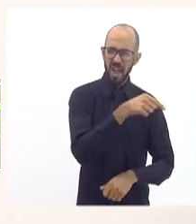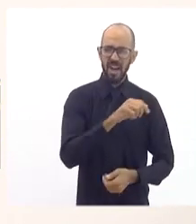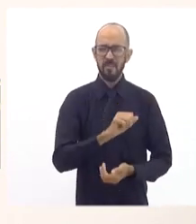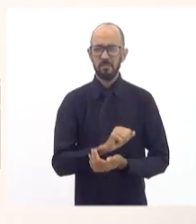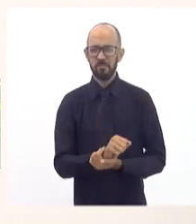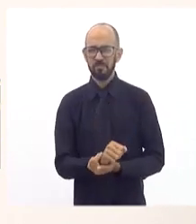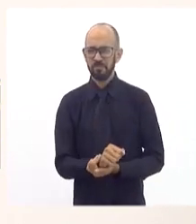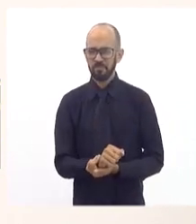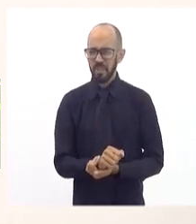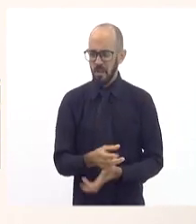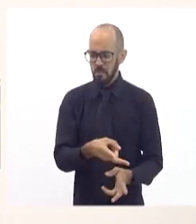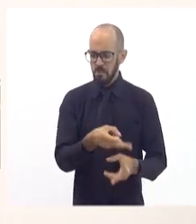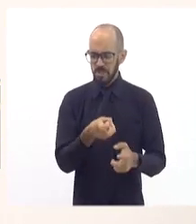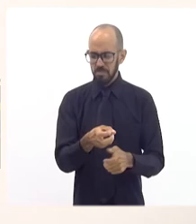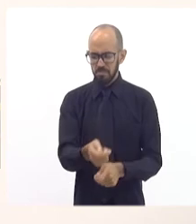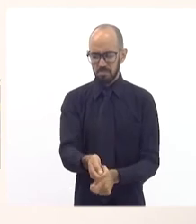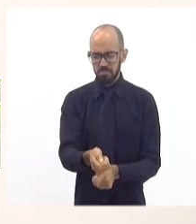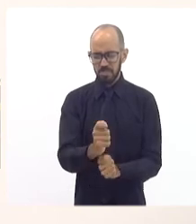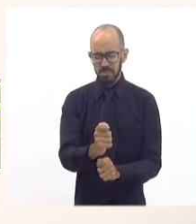pescadores